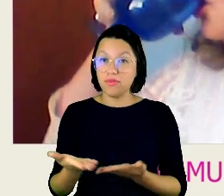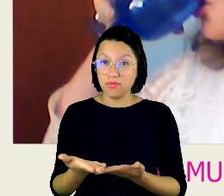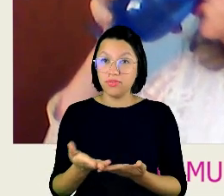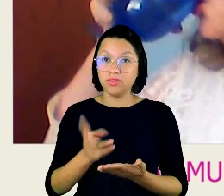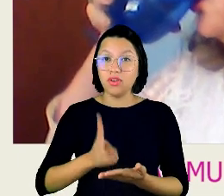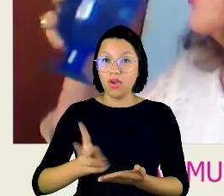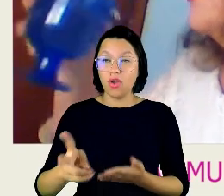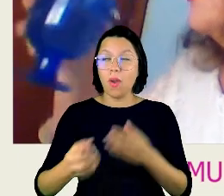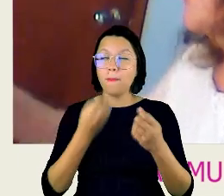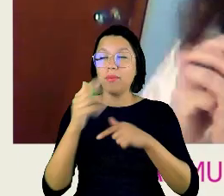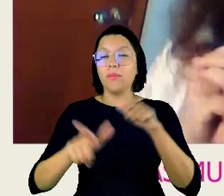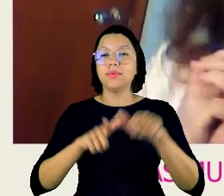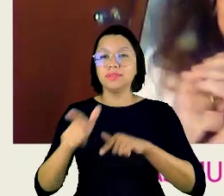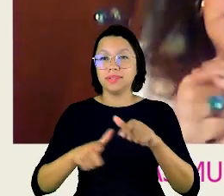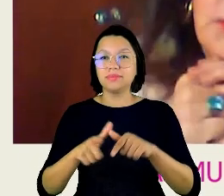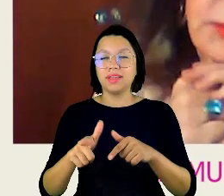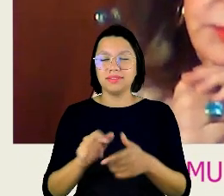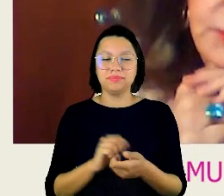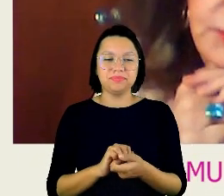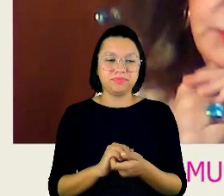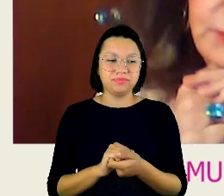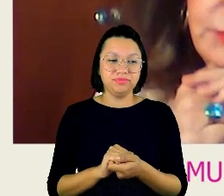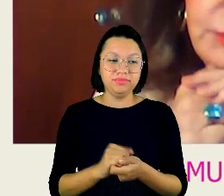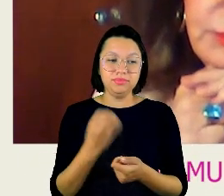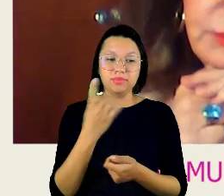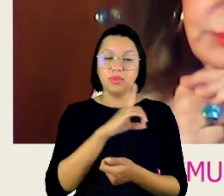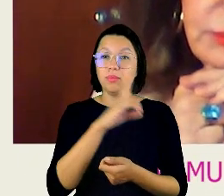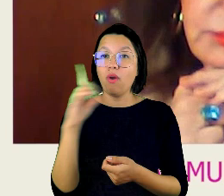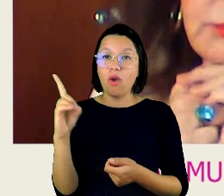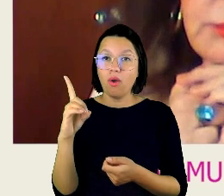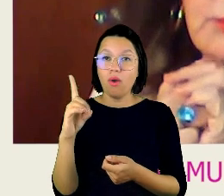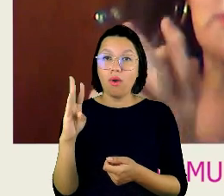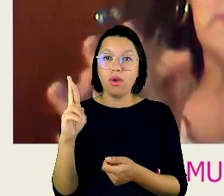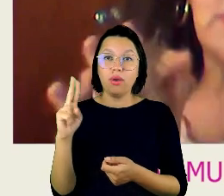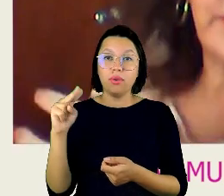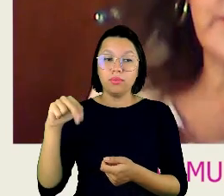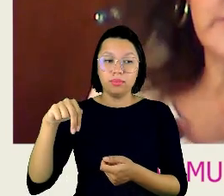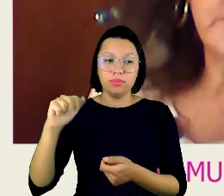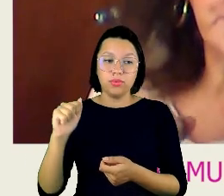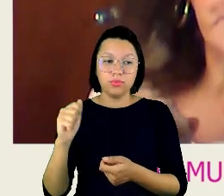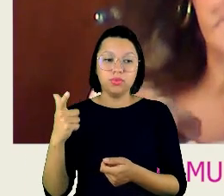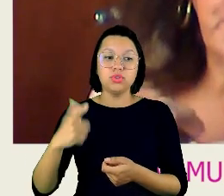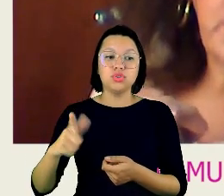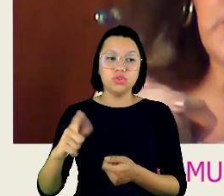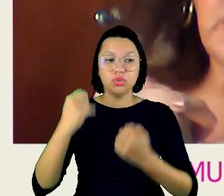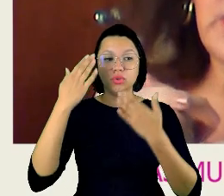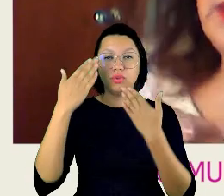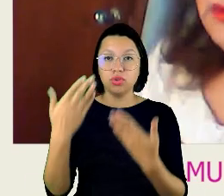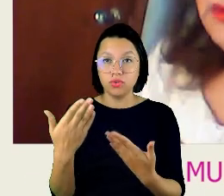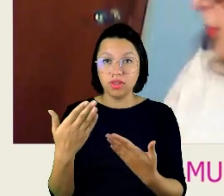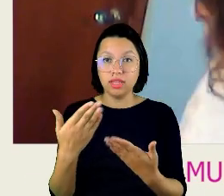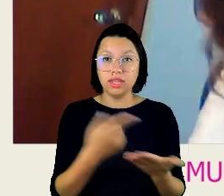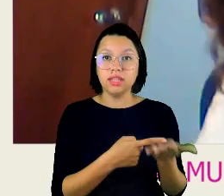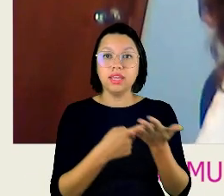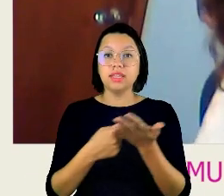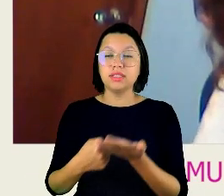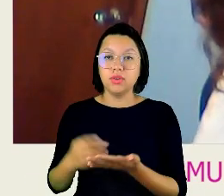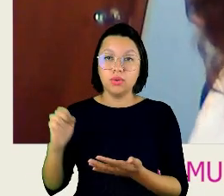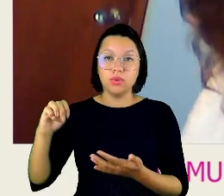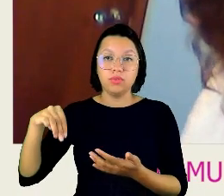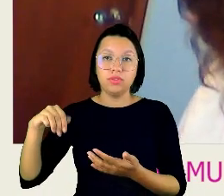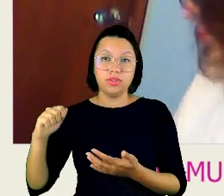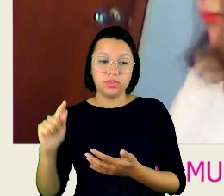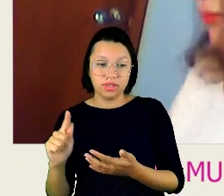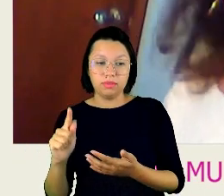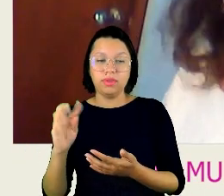nessa excelente atividade. Muito obrigada, bom dia, Bruna. Novamente, a gente agradece ao convite da